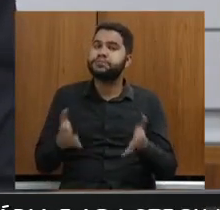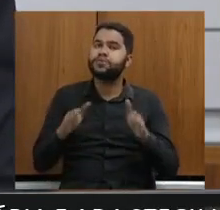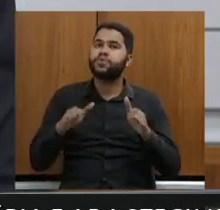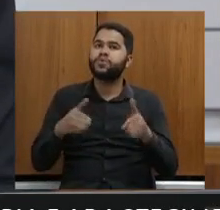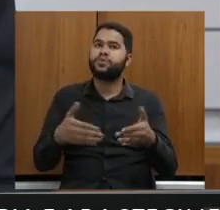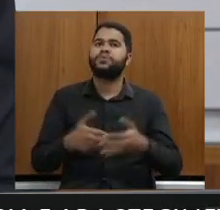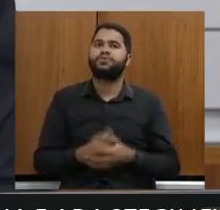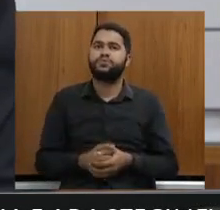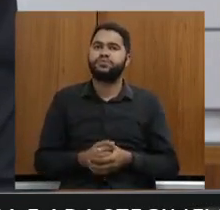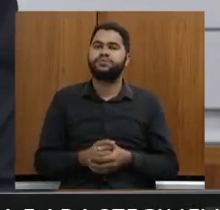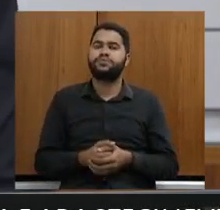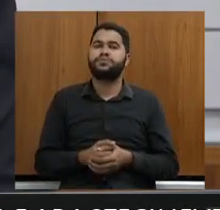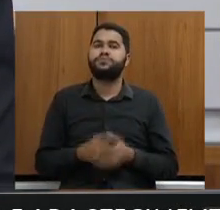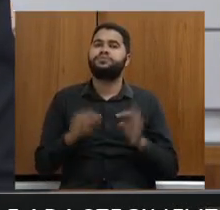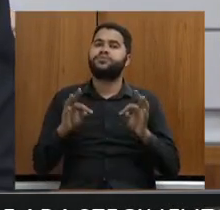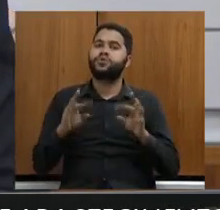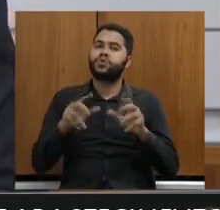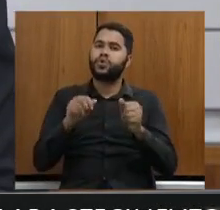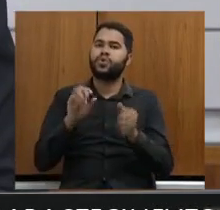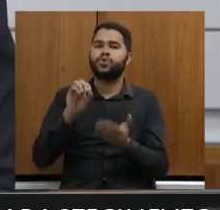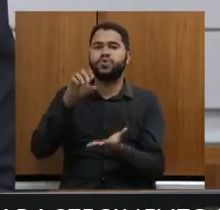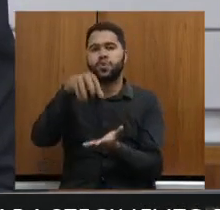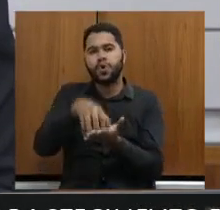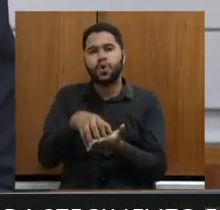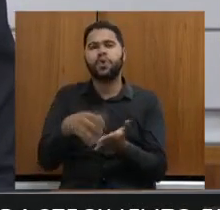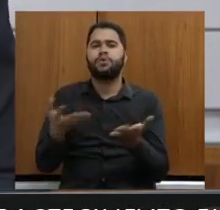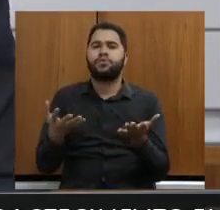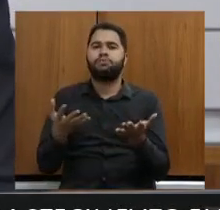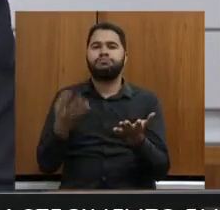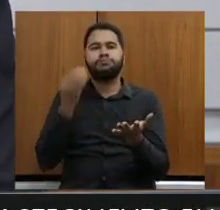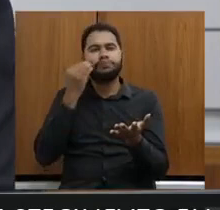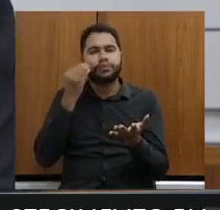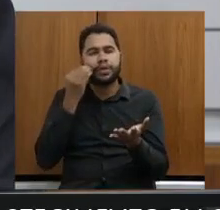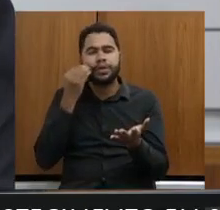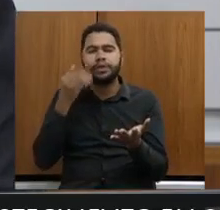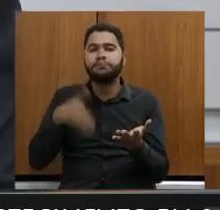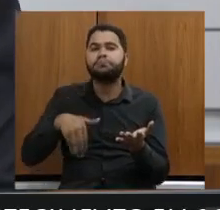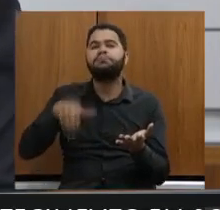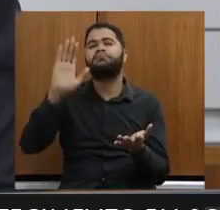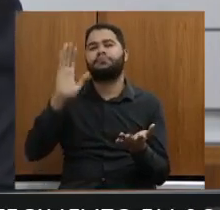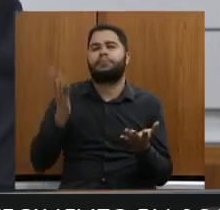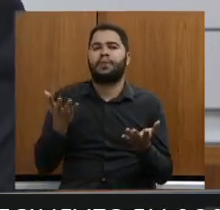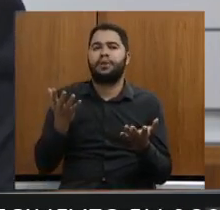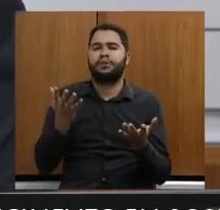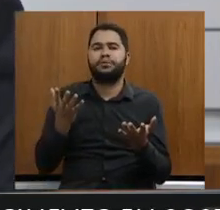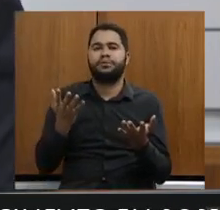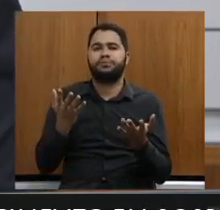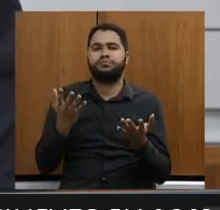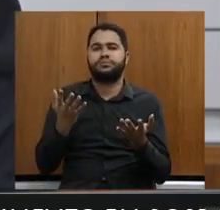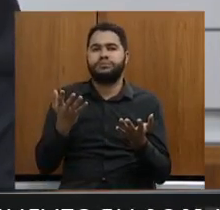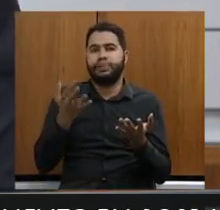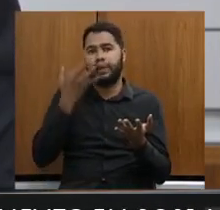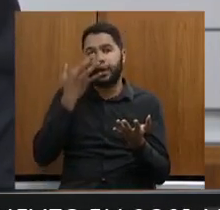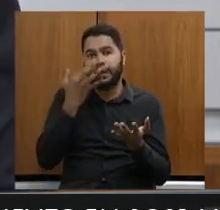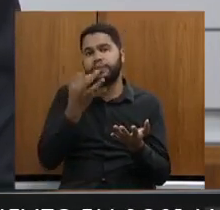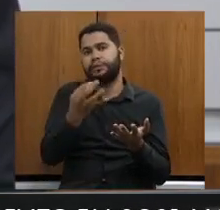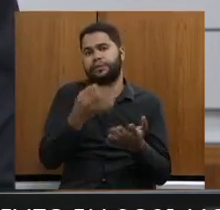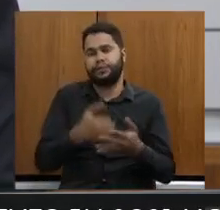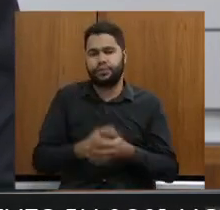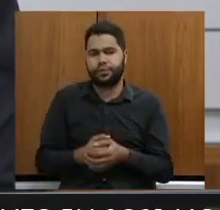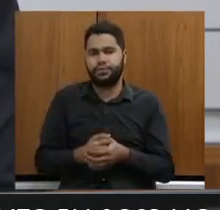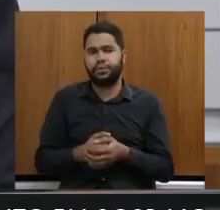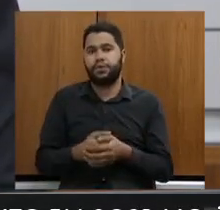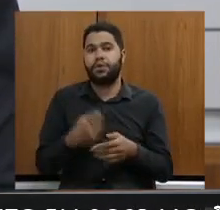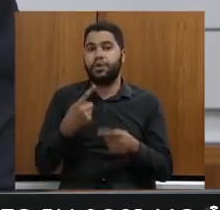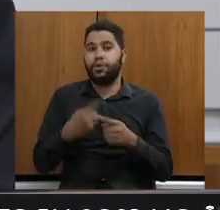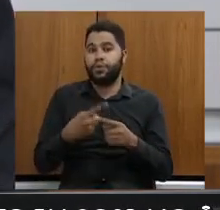sentido aí é para que todos os órgãos do estado é busque cada vez mais esse essa atenção né